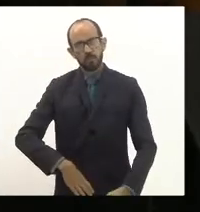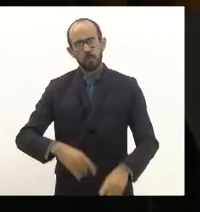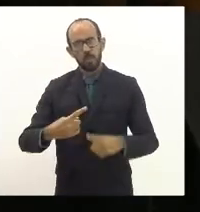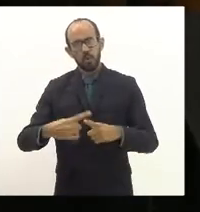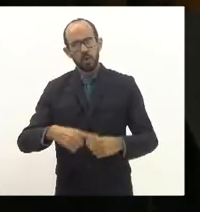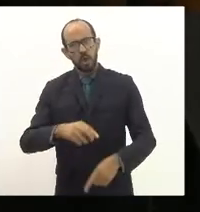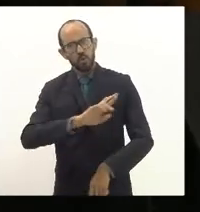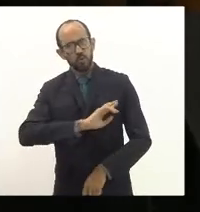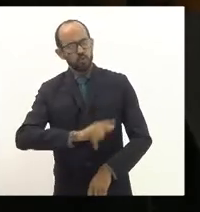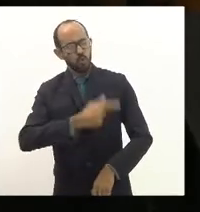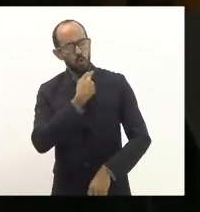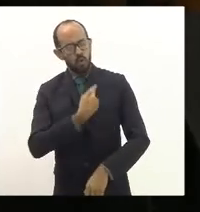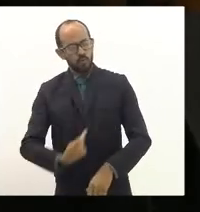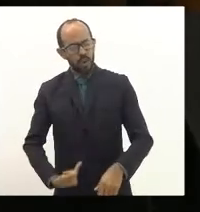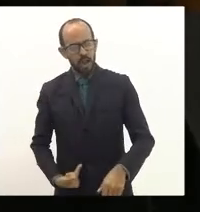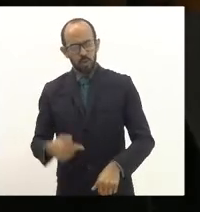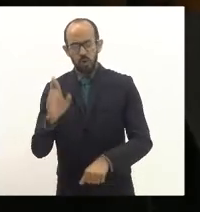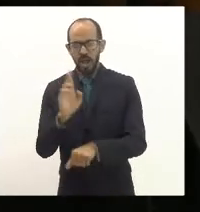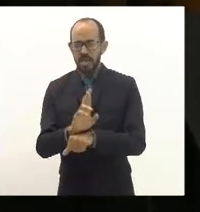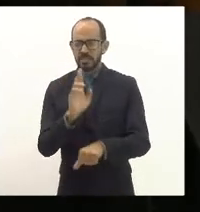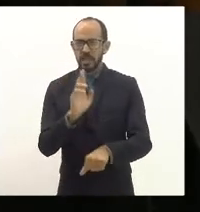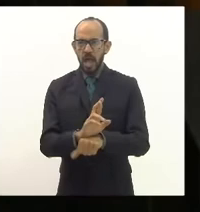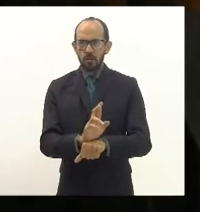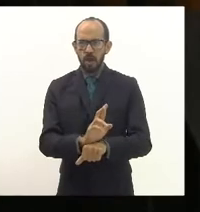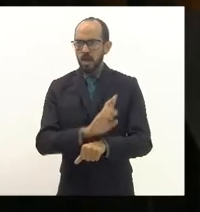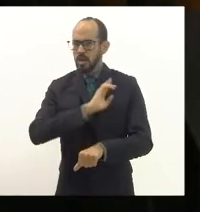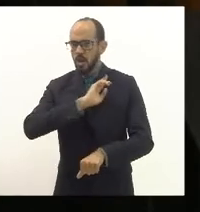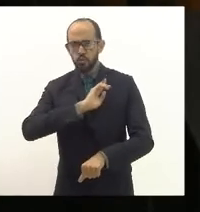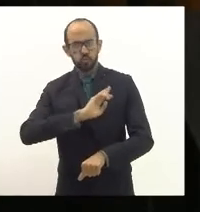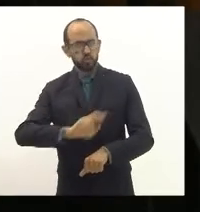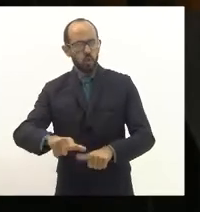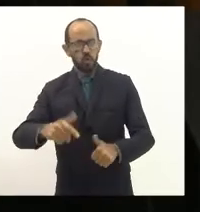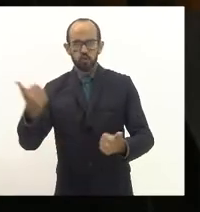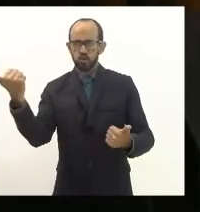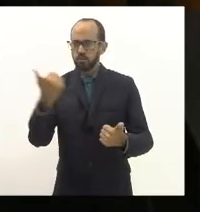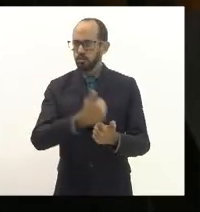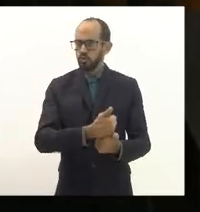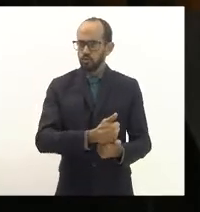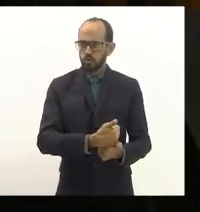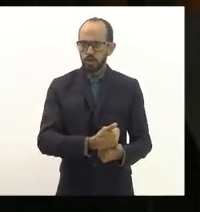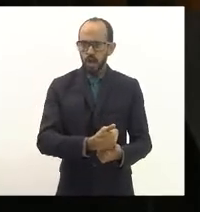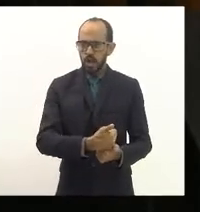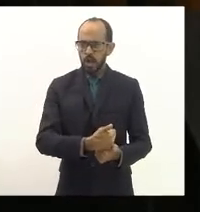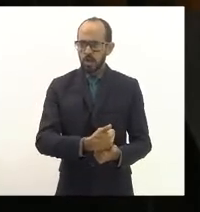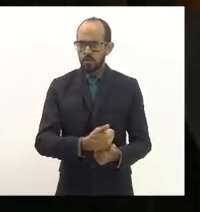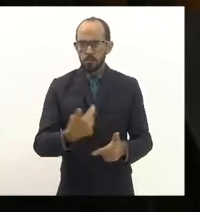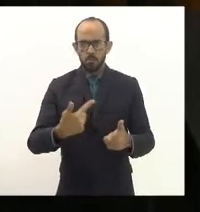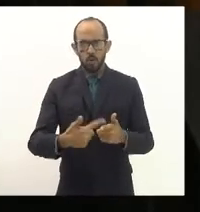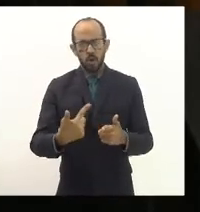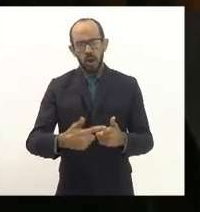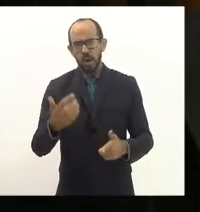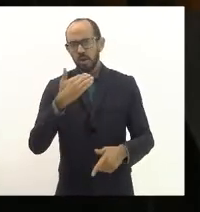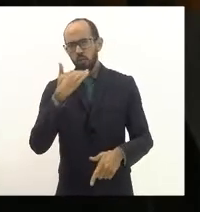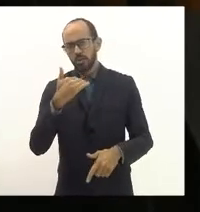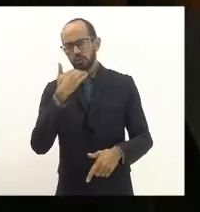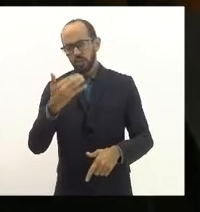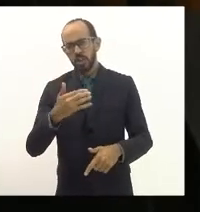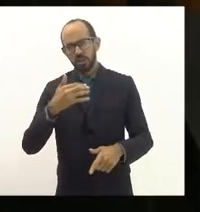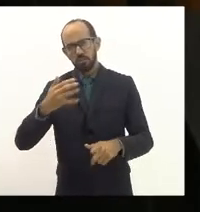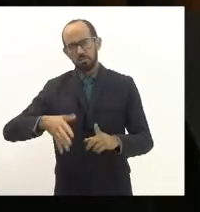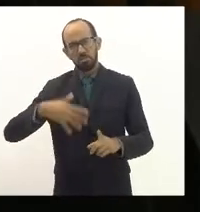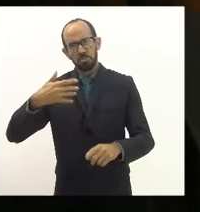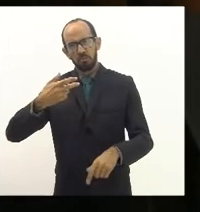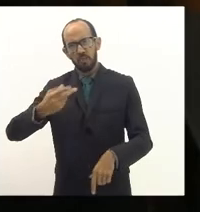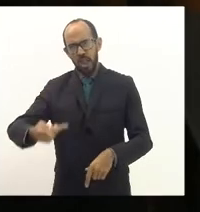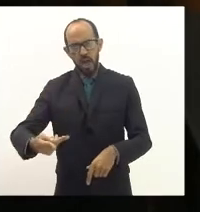governadora reserva, não sou governadora substituta, porque não adianta falar.